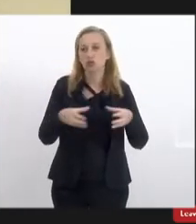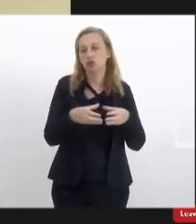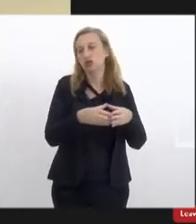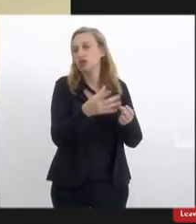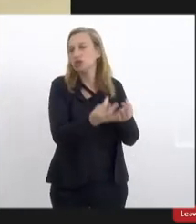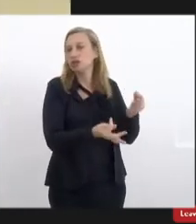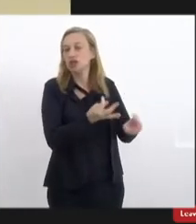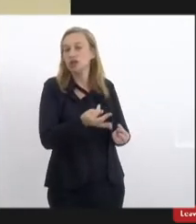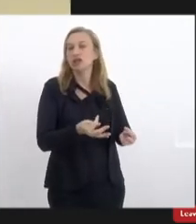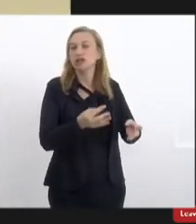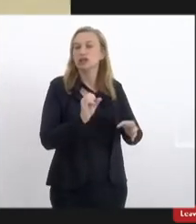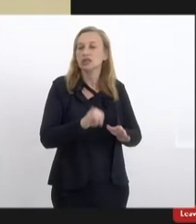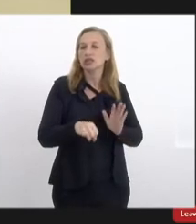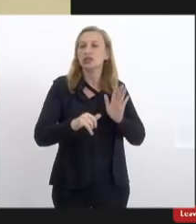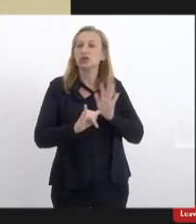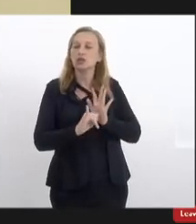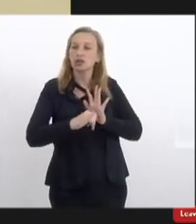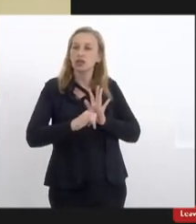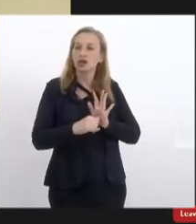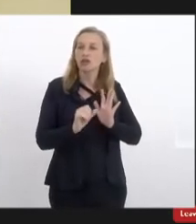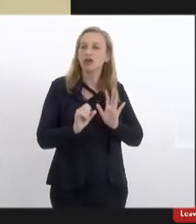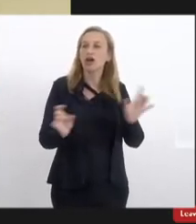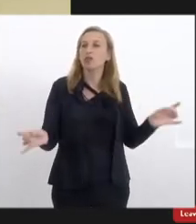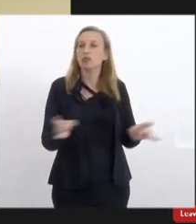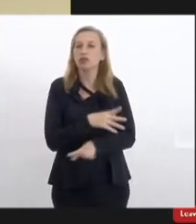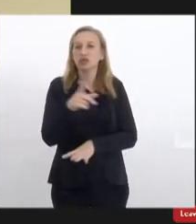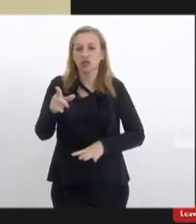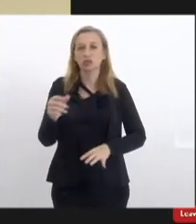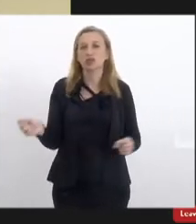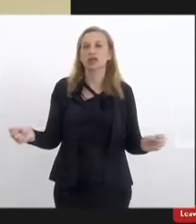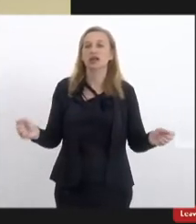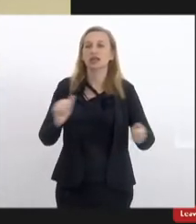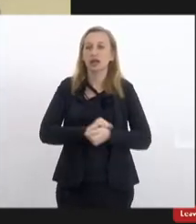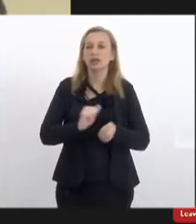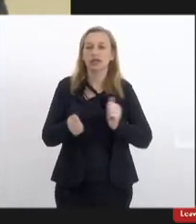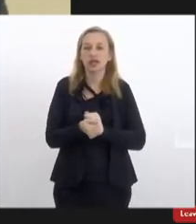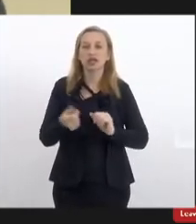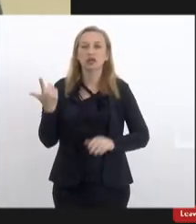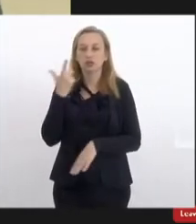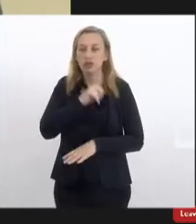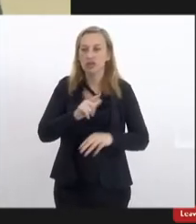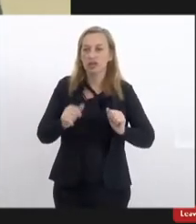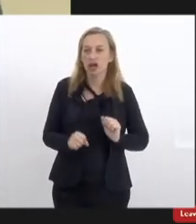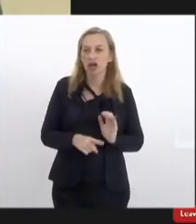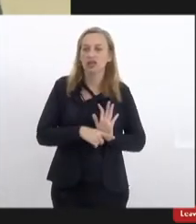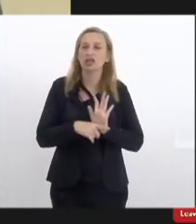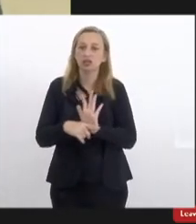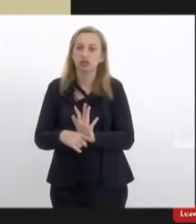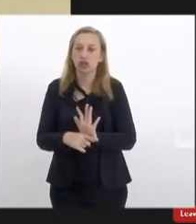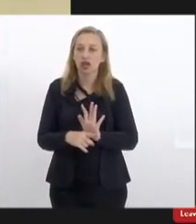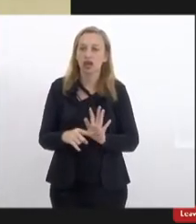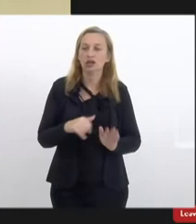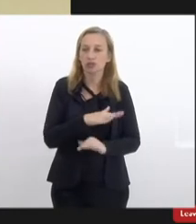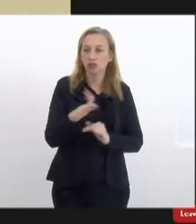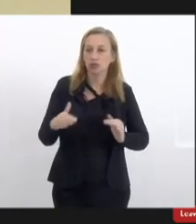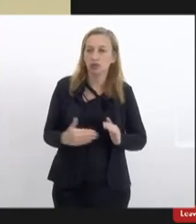que assim que o nosso edital ficar pronto, vocês possam estar aptos e a gente consiga, então, se ajudar para